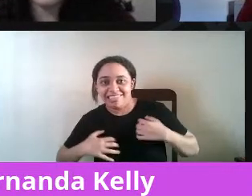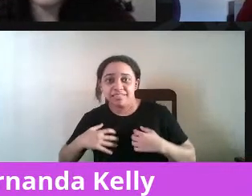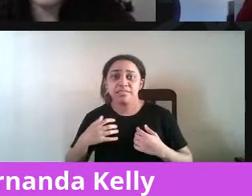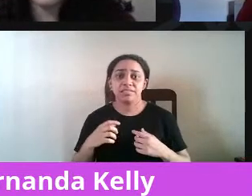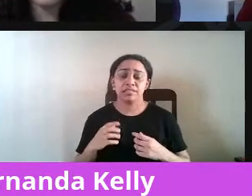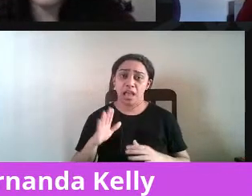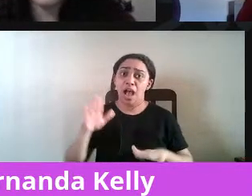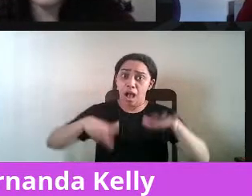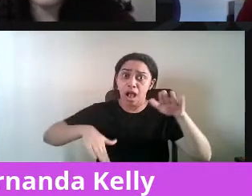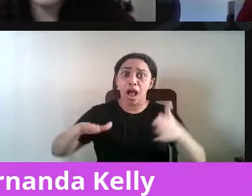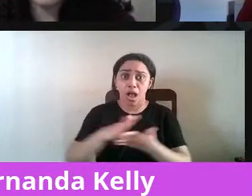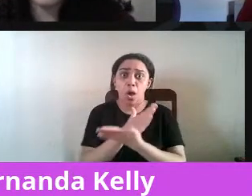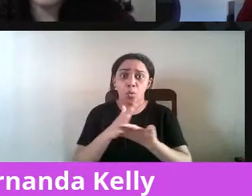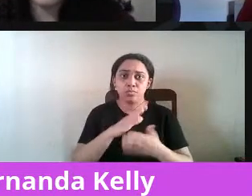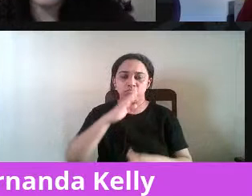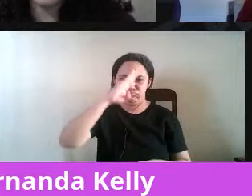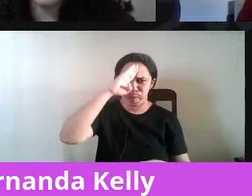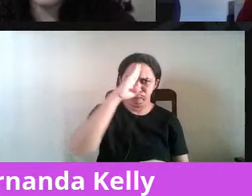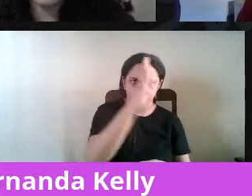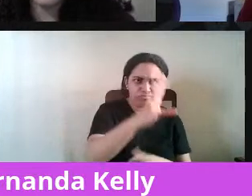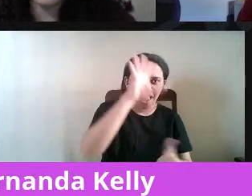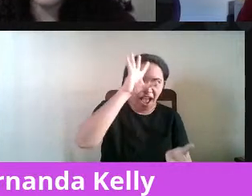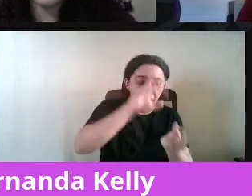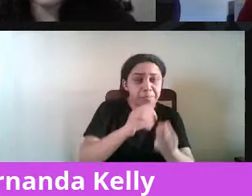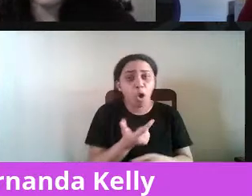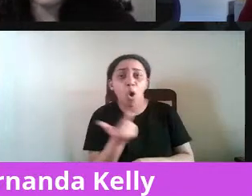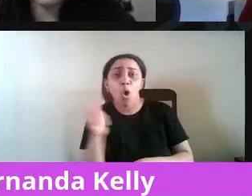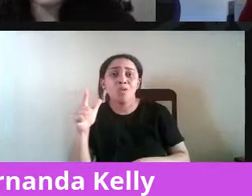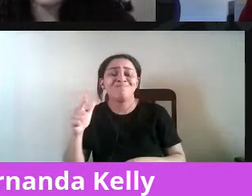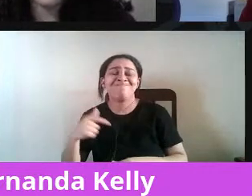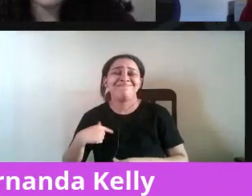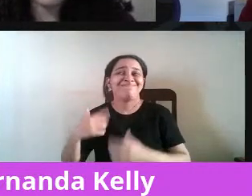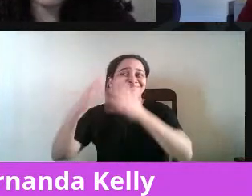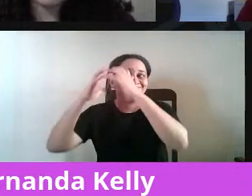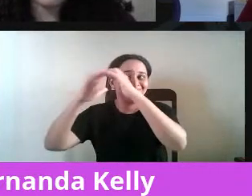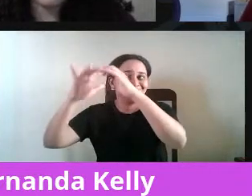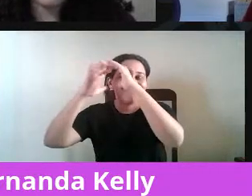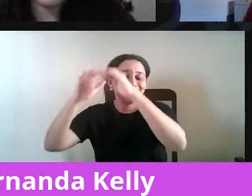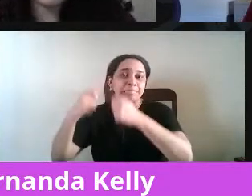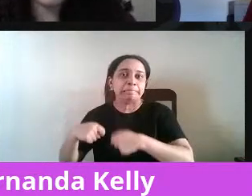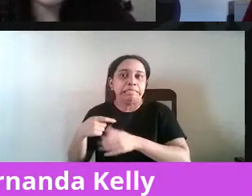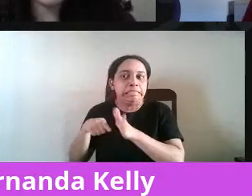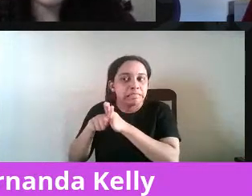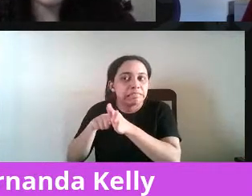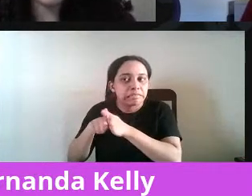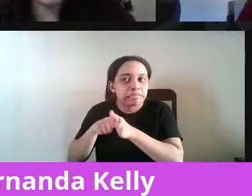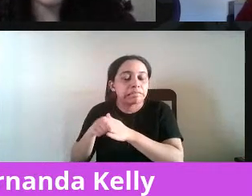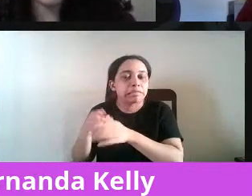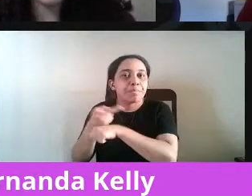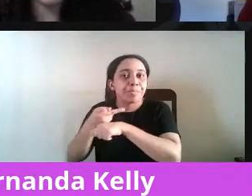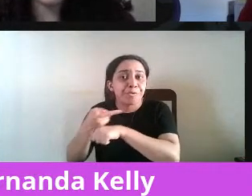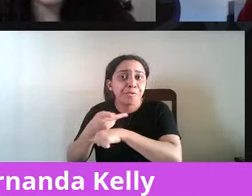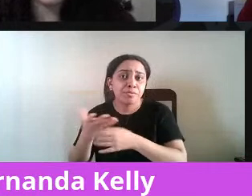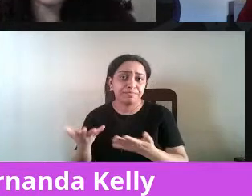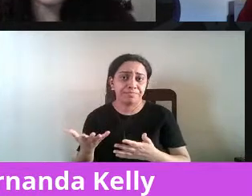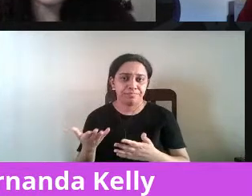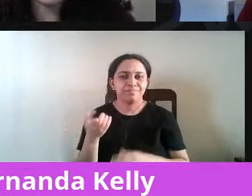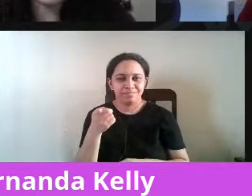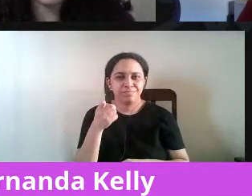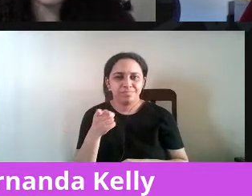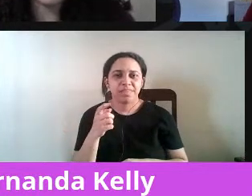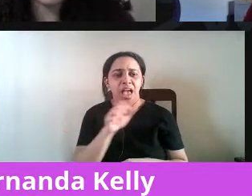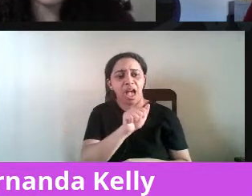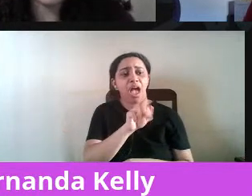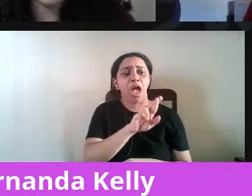muito diretas, que você entende logo, e outras que não. Você vai ter que procurar para saber. Como é que é essa? Às vezes, por exemplo, essa arroz